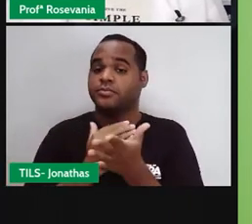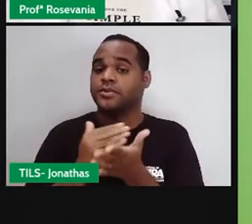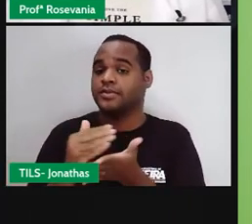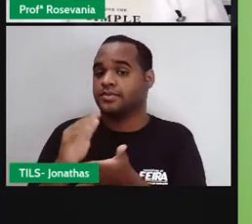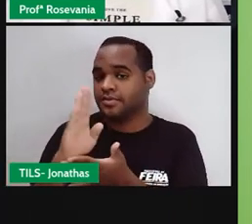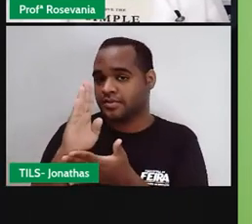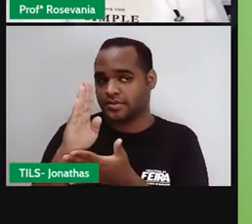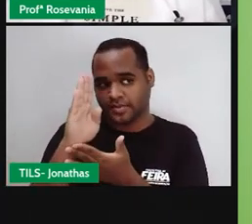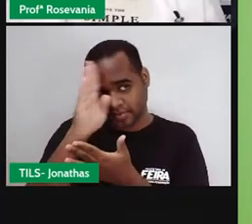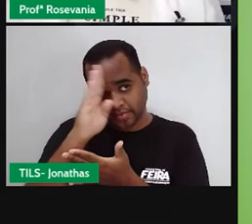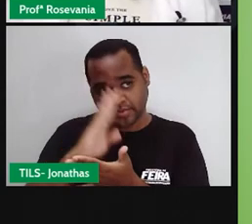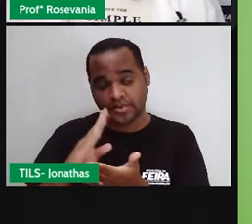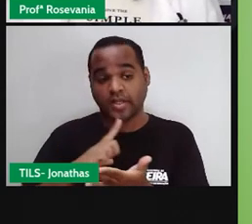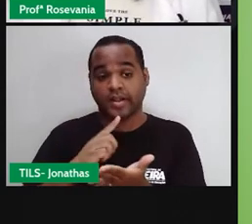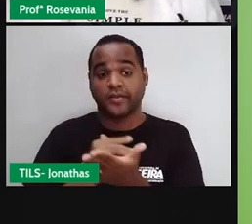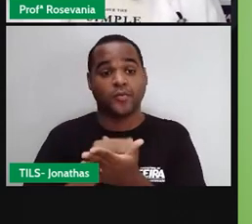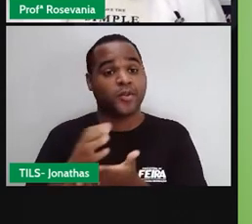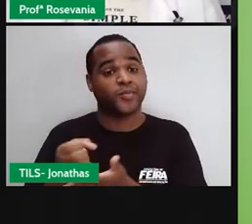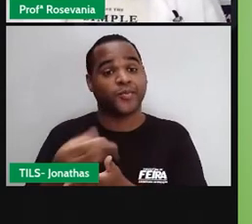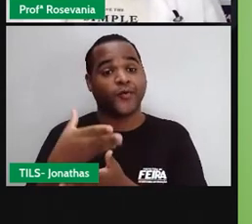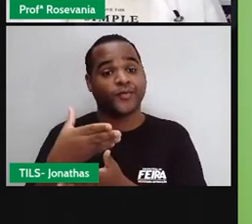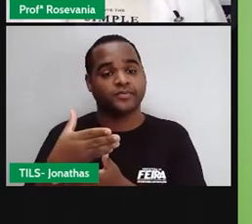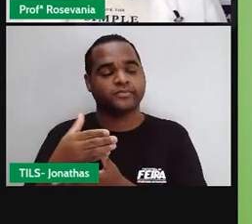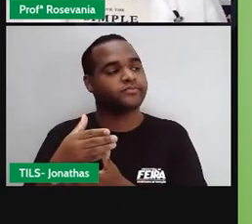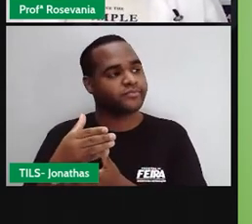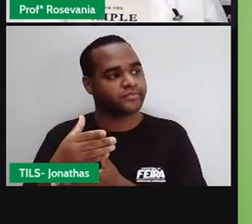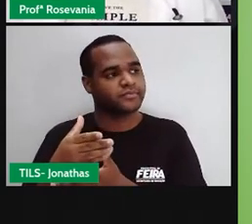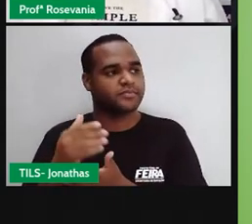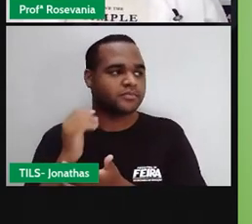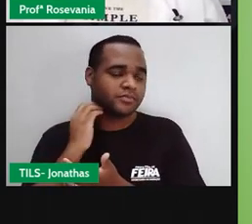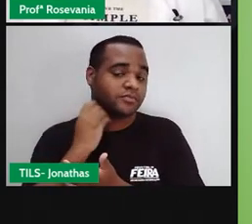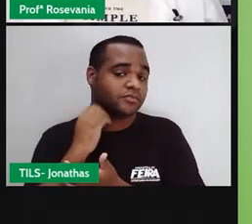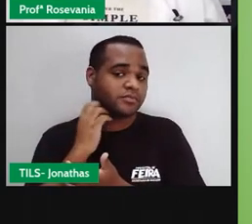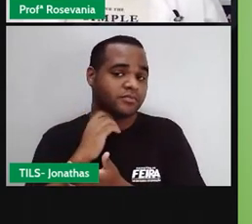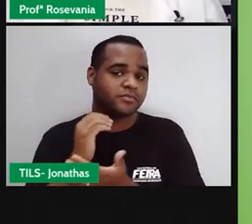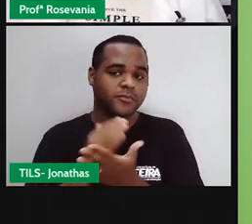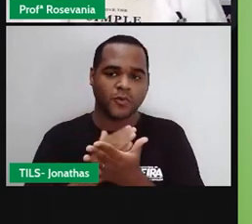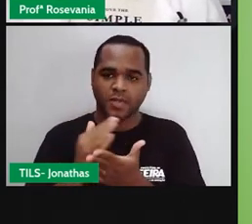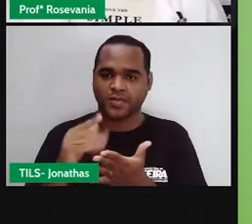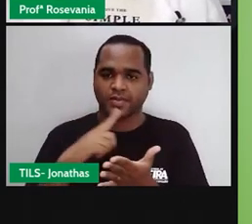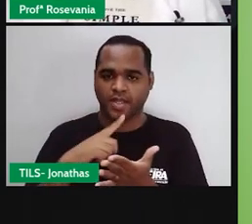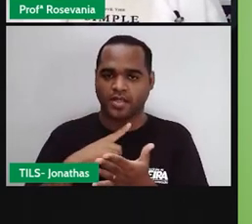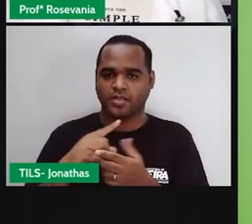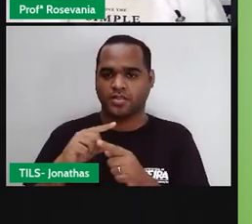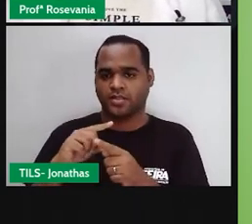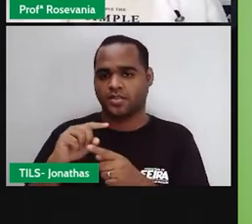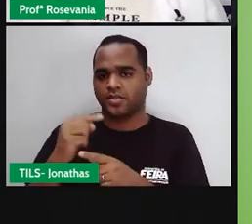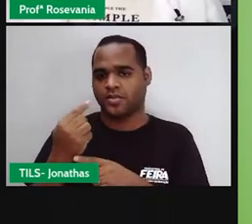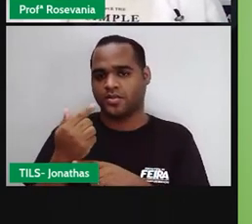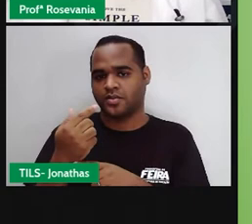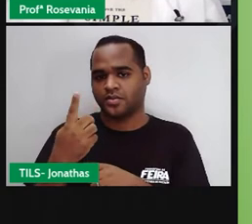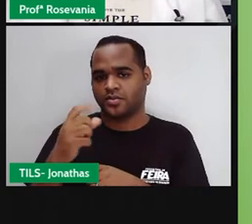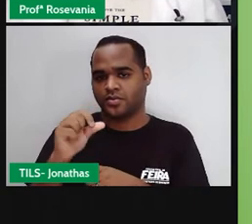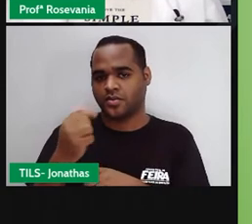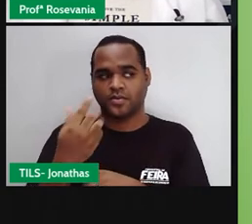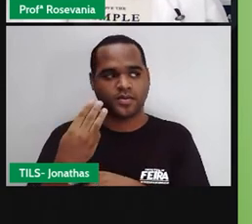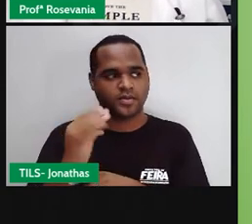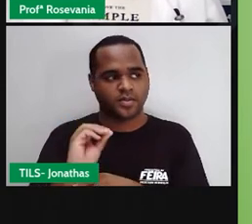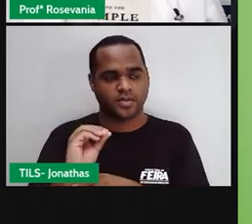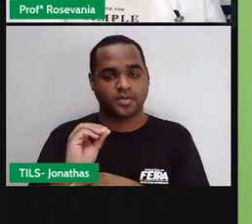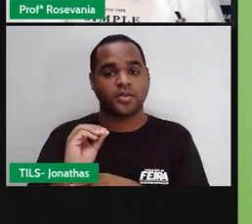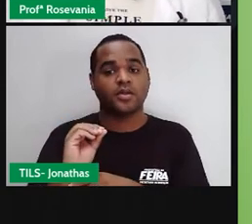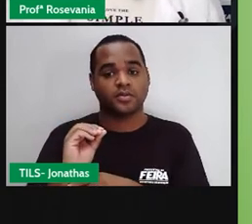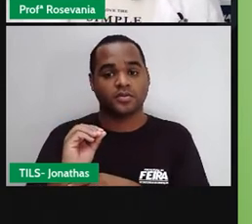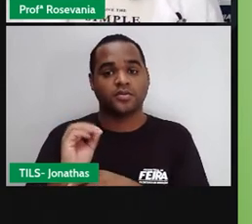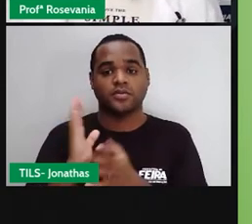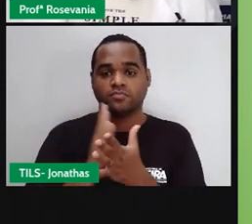gente é considerado recente, tem pouco tempo, né, que ele começou. Ele começou agora já no século XX, a partir de 1930,